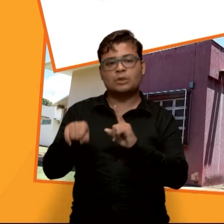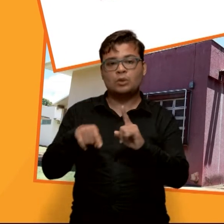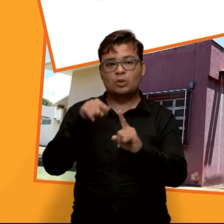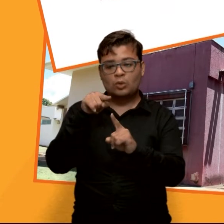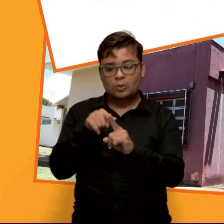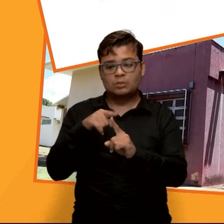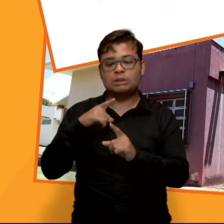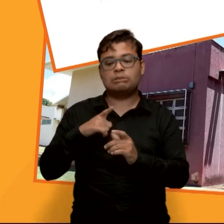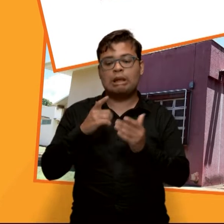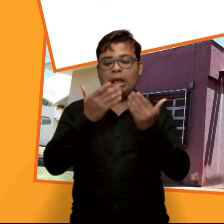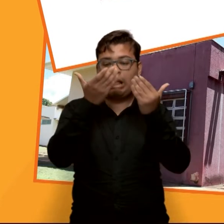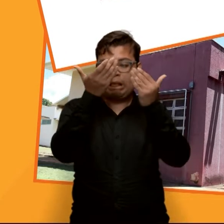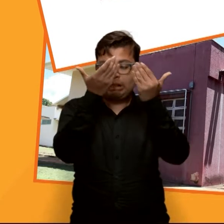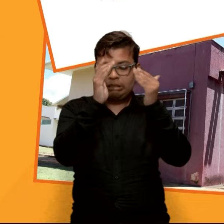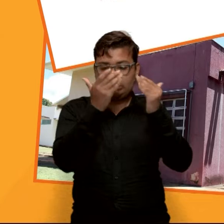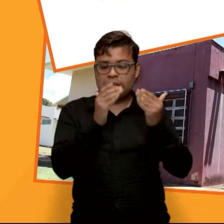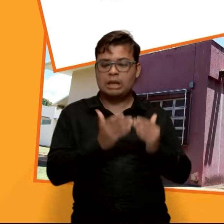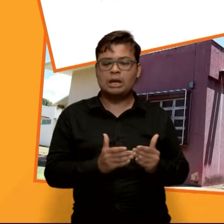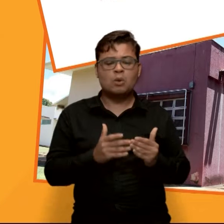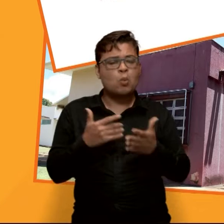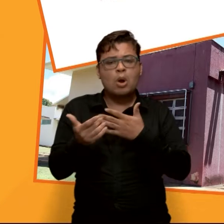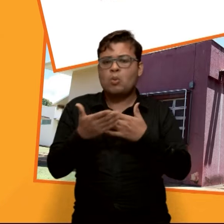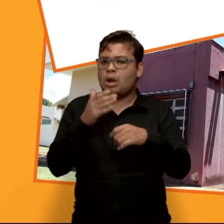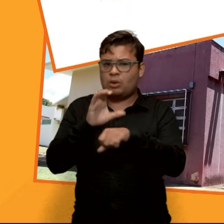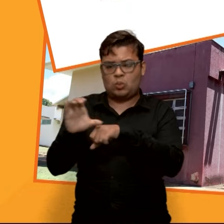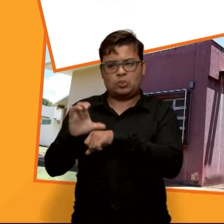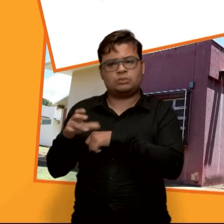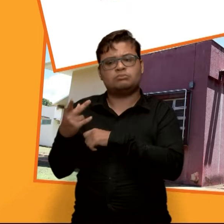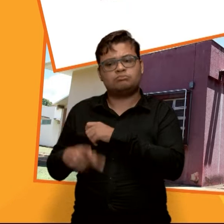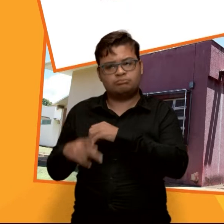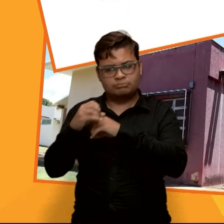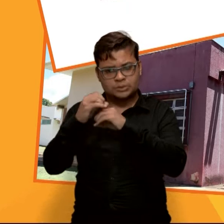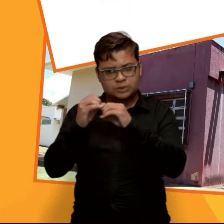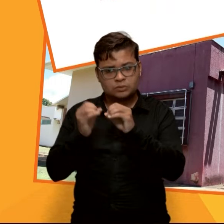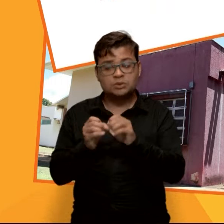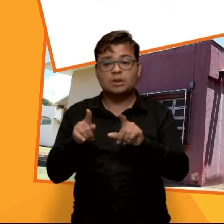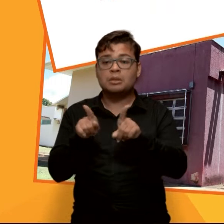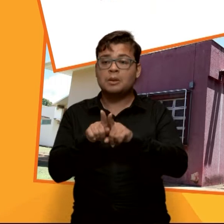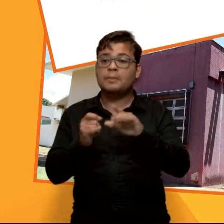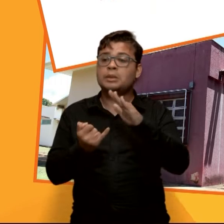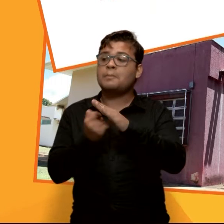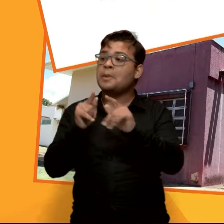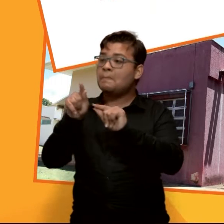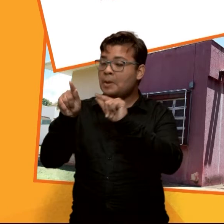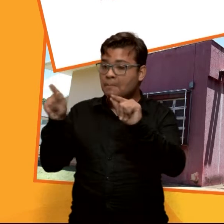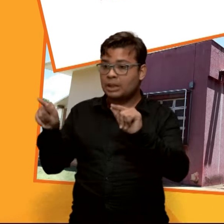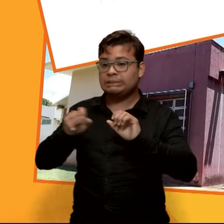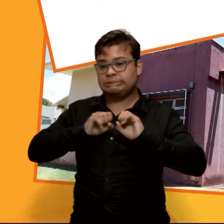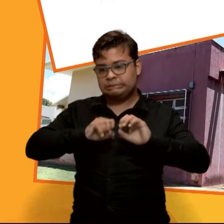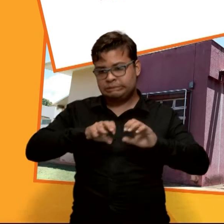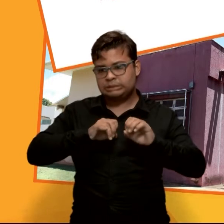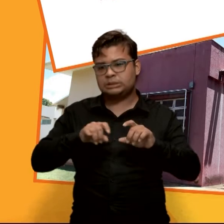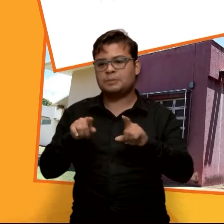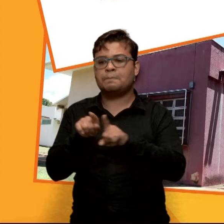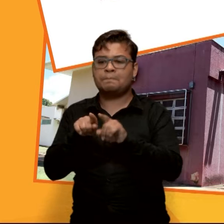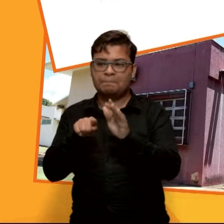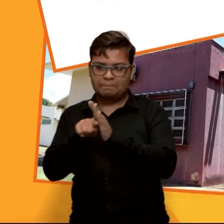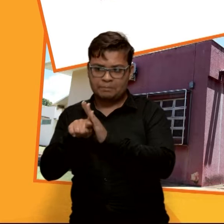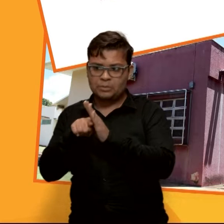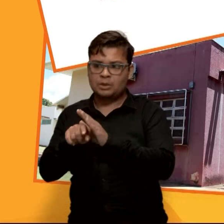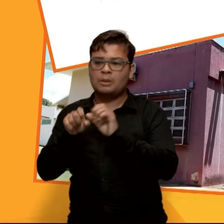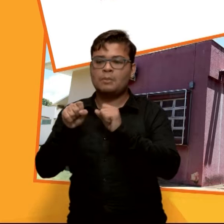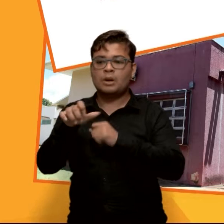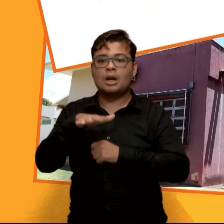realizar análises para qualquer curso da UFG, bem como outras instituições de ensino e pesquisa, seja da